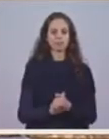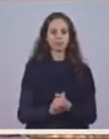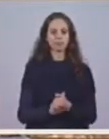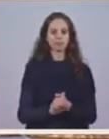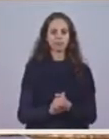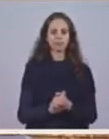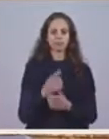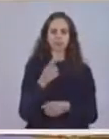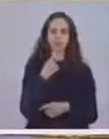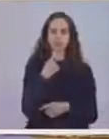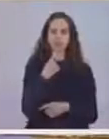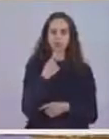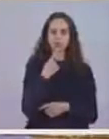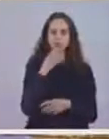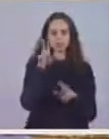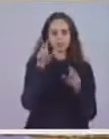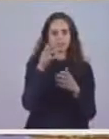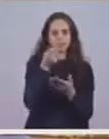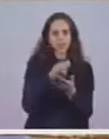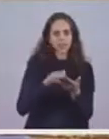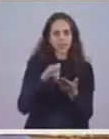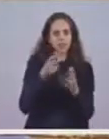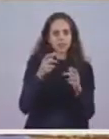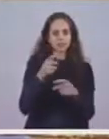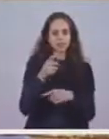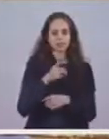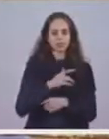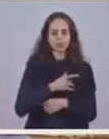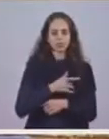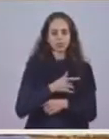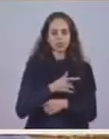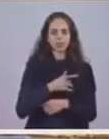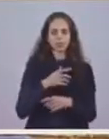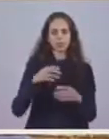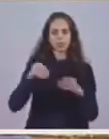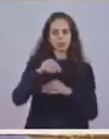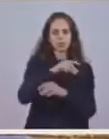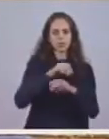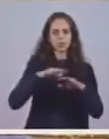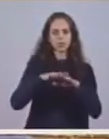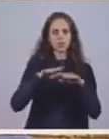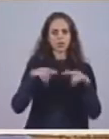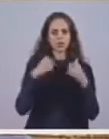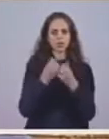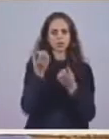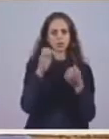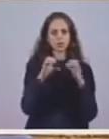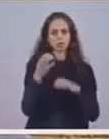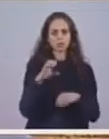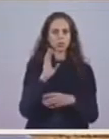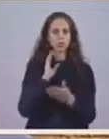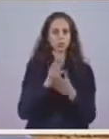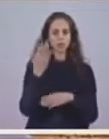um dos muitos desenhos cheios de humor que circulam pelas redes sociais nestes últimos